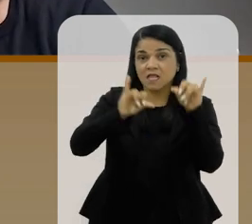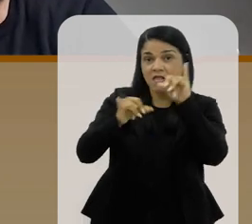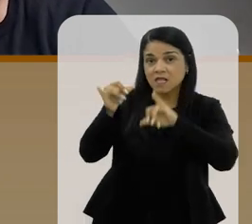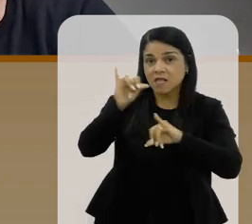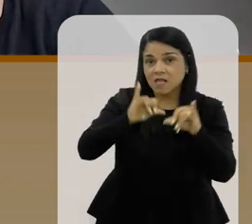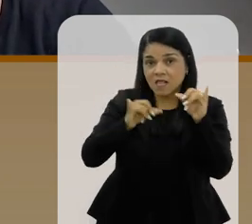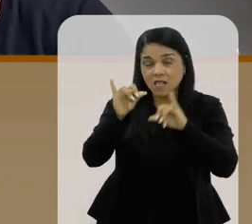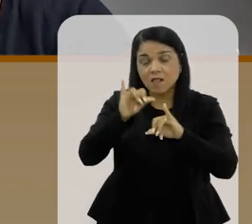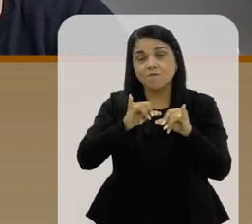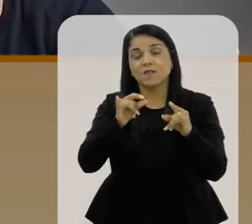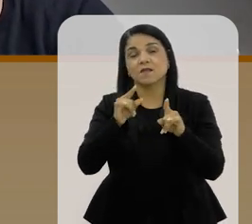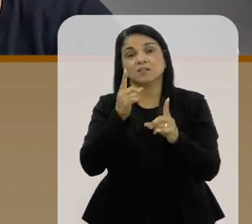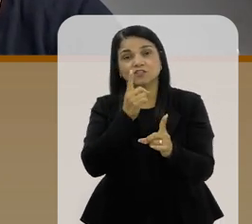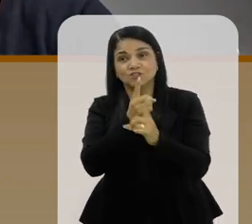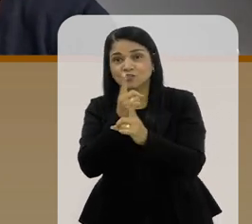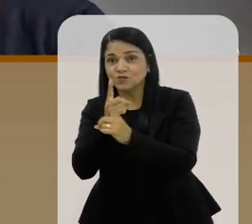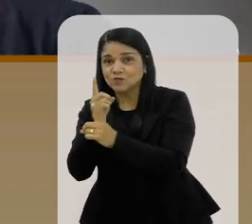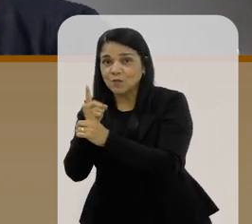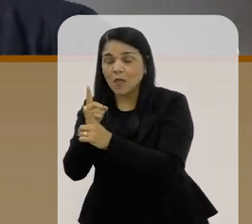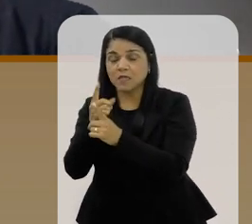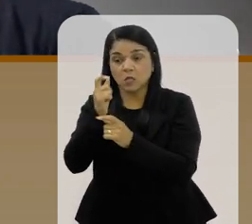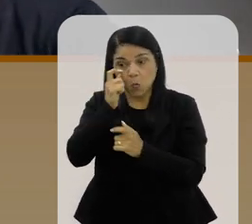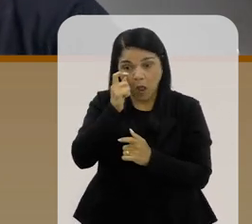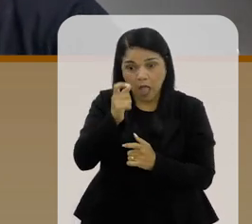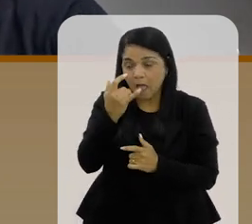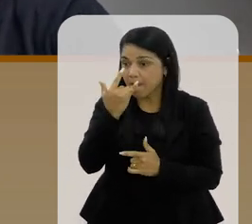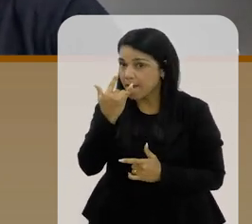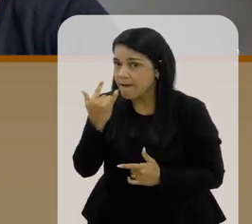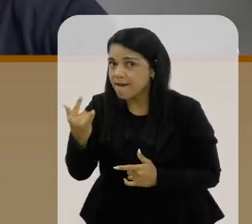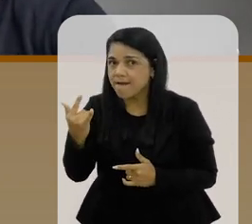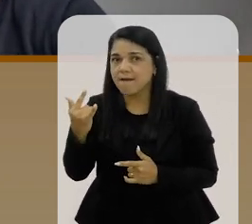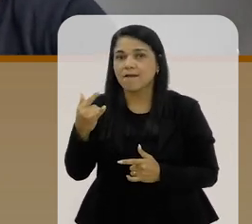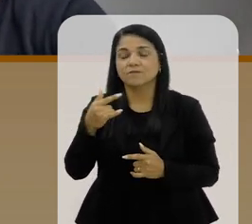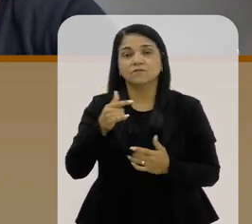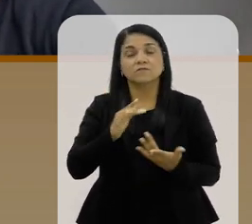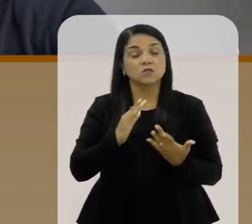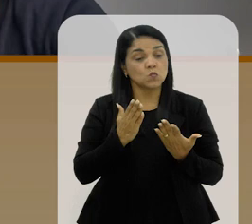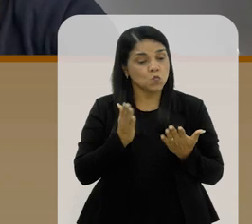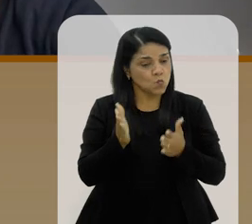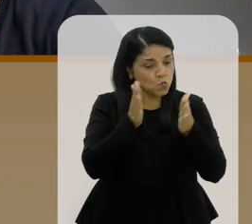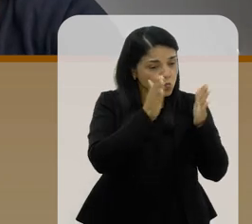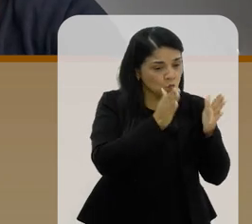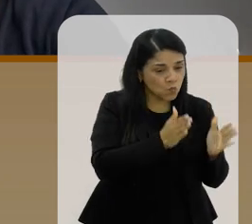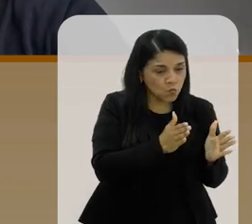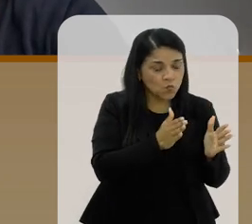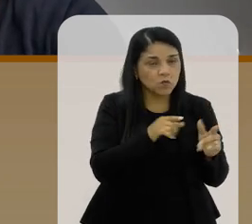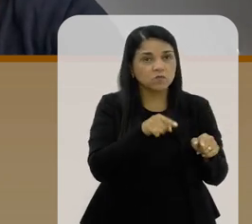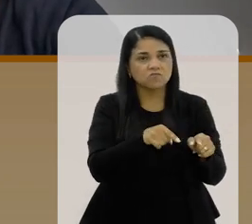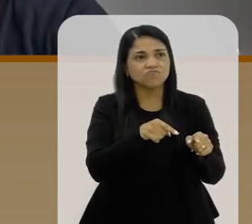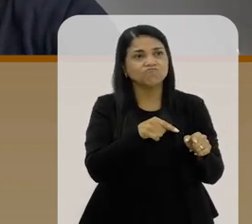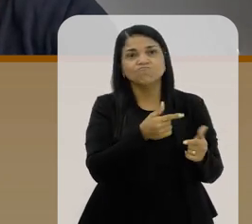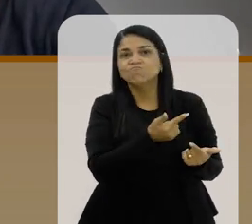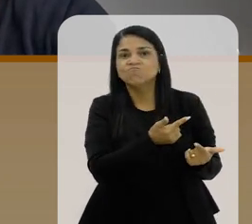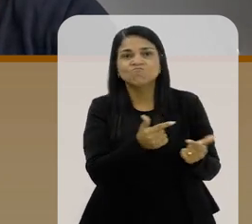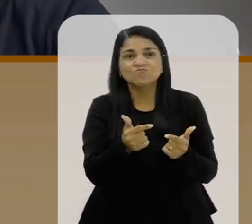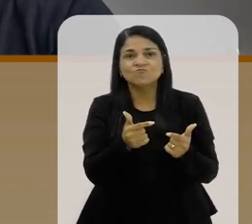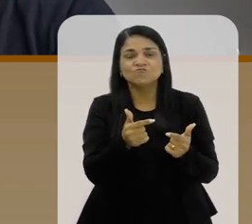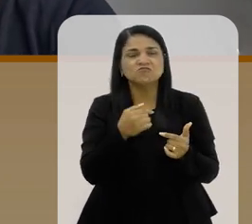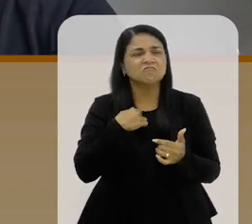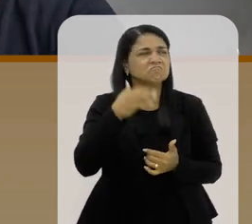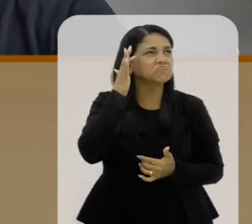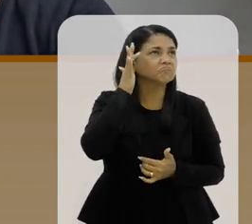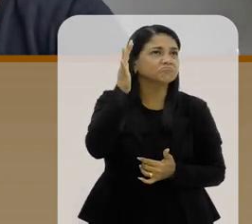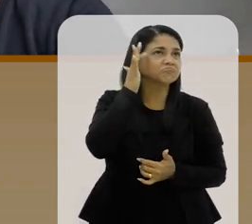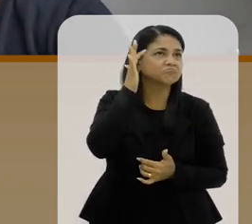de descobertas tendo sido feitas, isso também me parecia atraente. E por outro lado, eu também não tinha